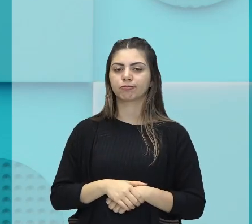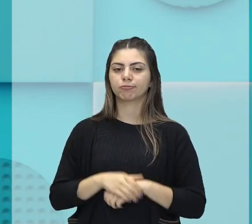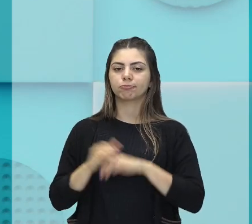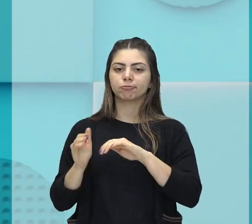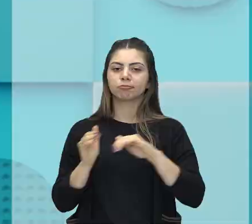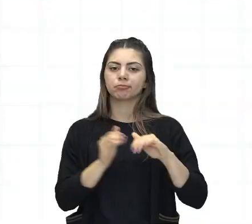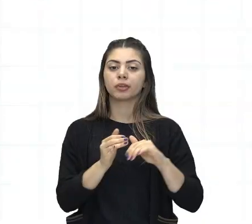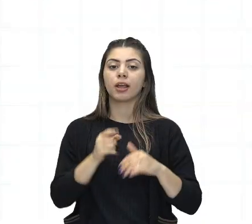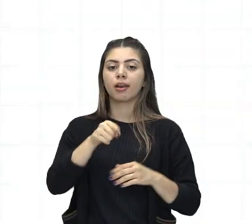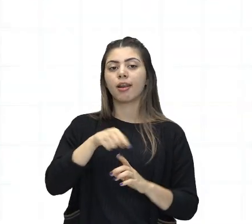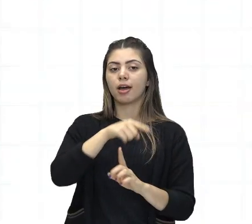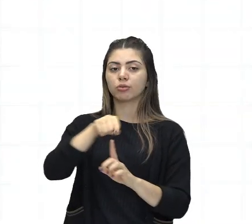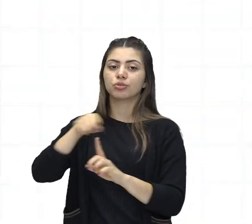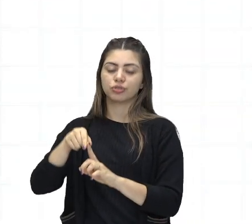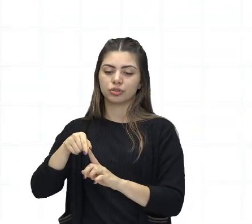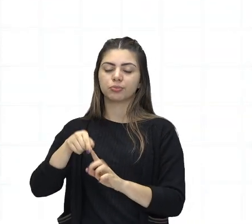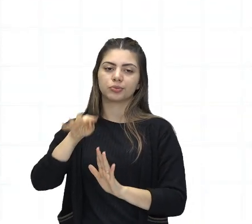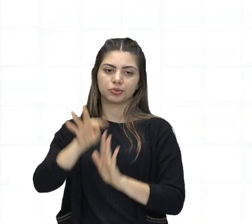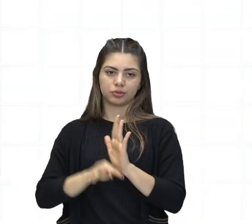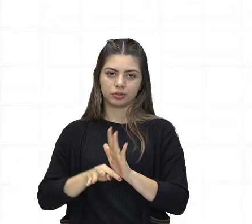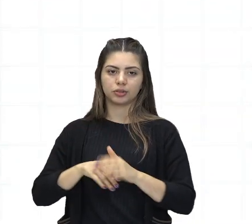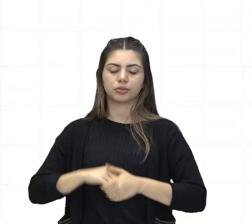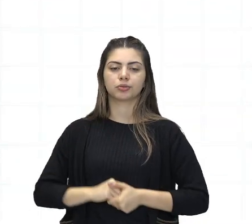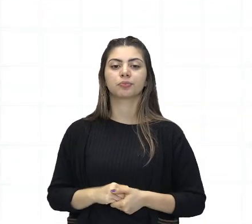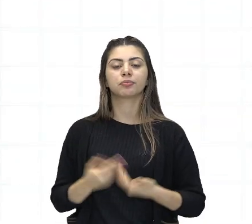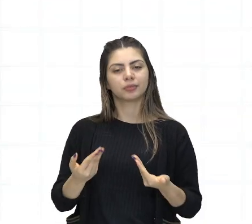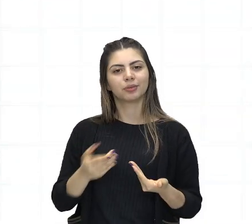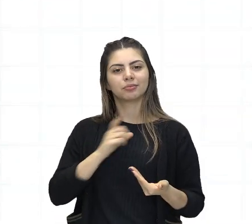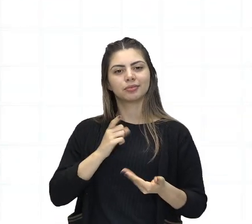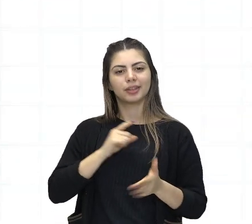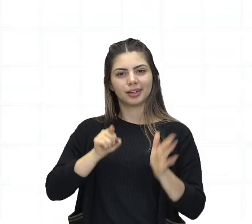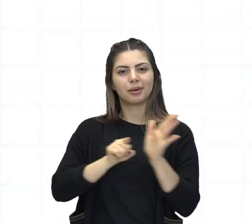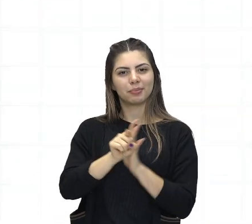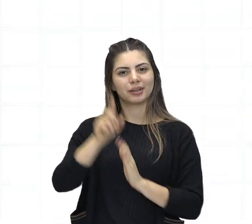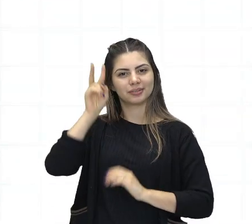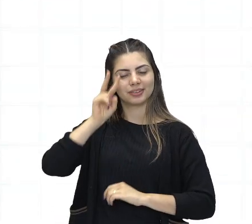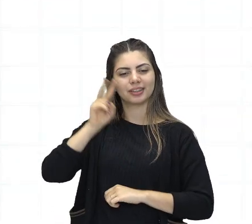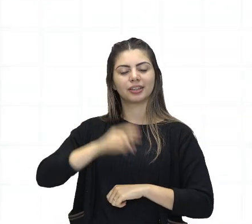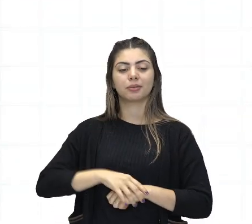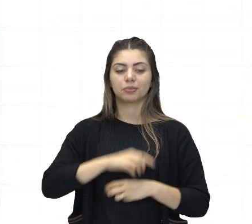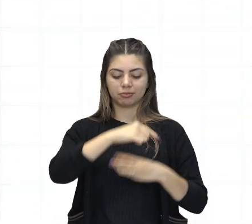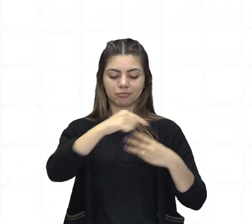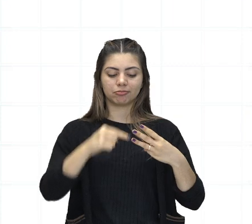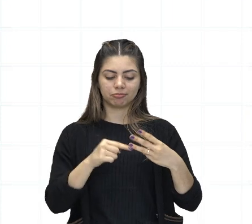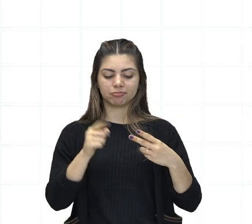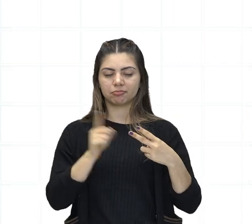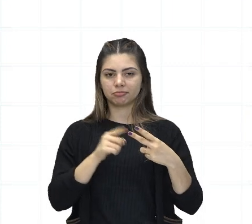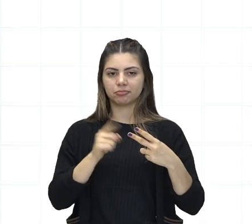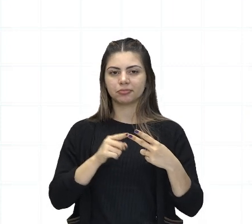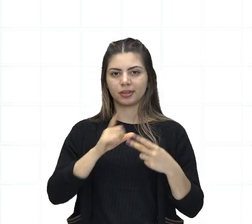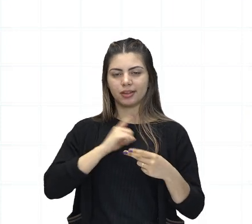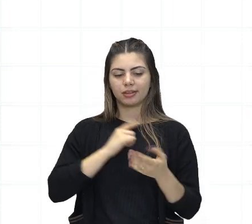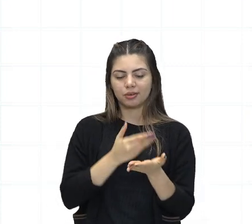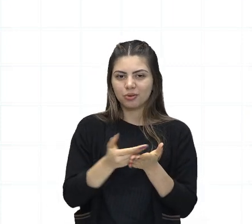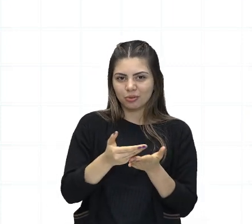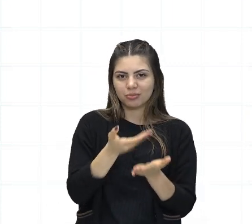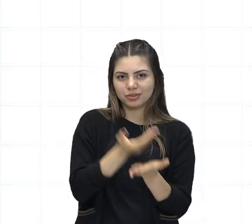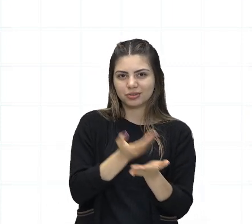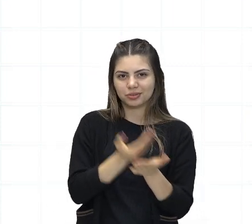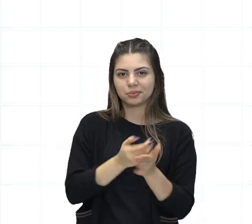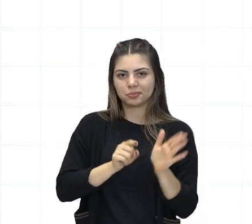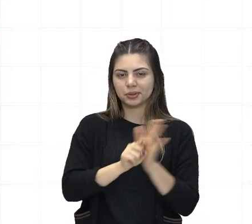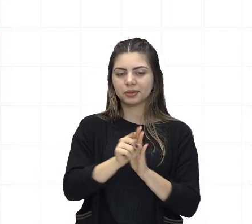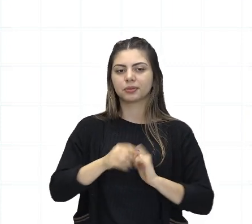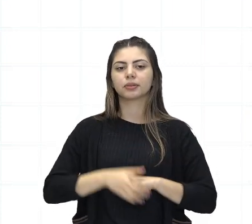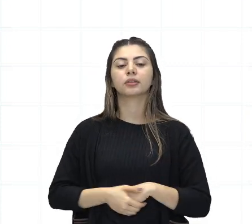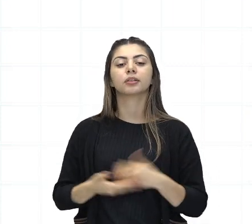de texto, que é também a nossa pergunta, uma das nossas 3 perguntas lá do início da aula, certo? Vamos